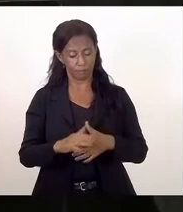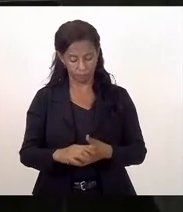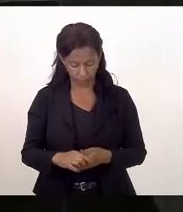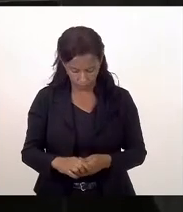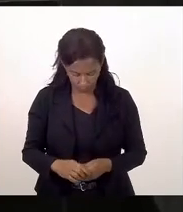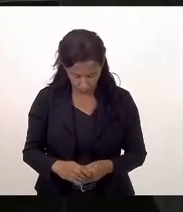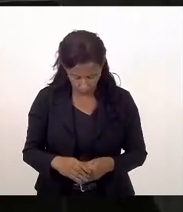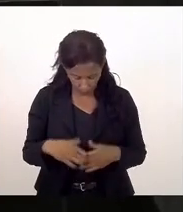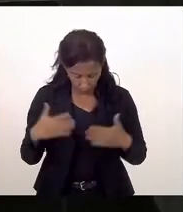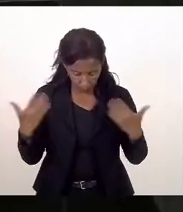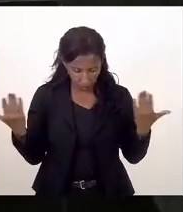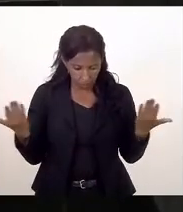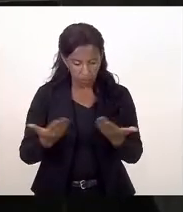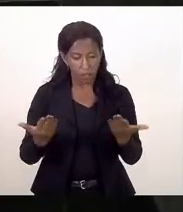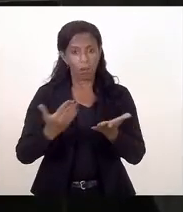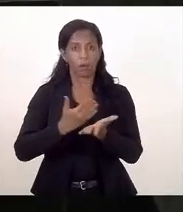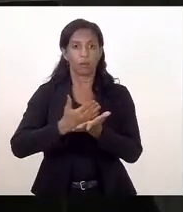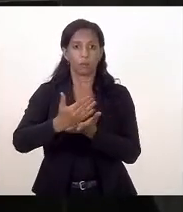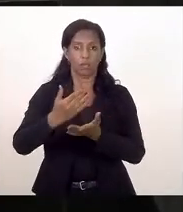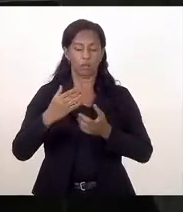agora começa a se discutir